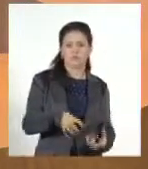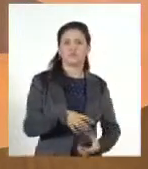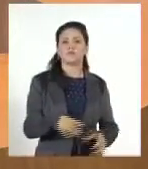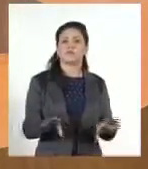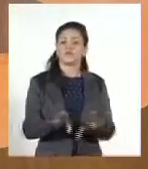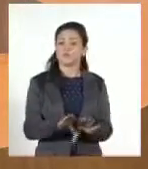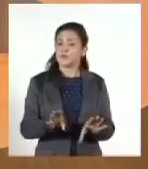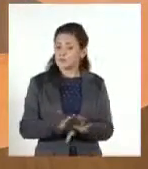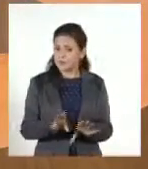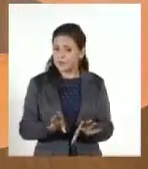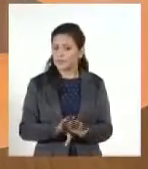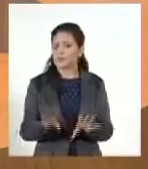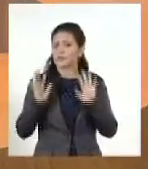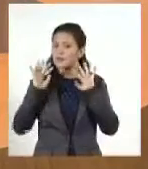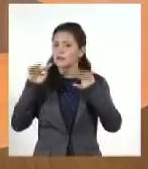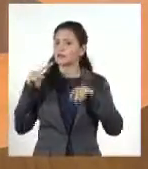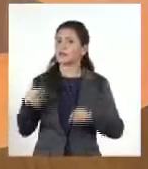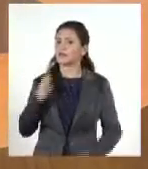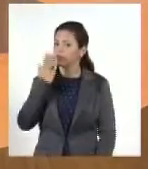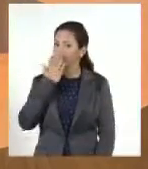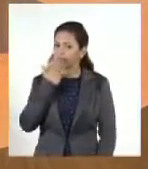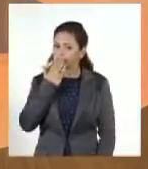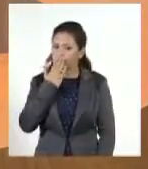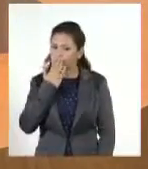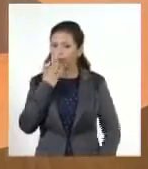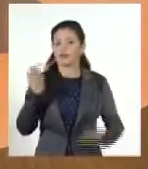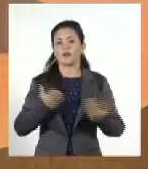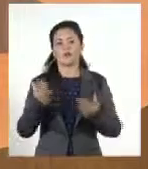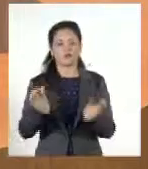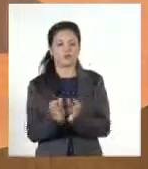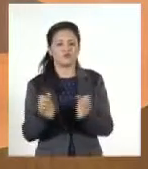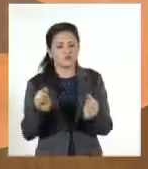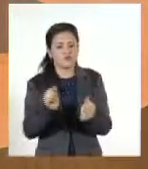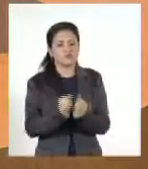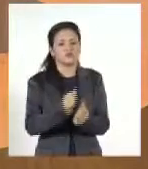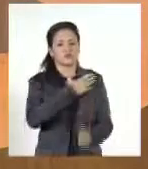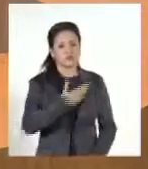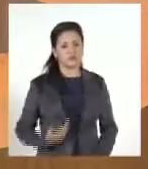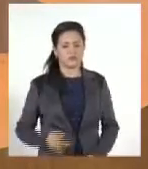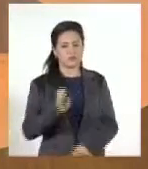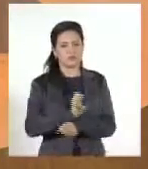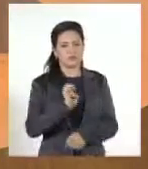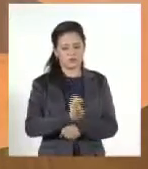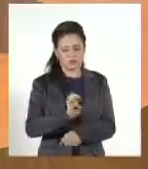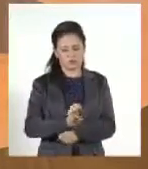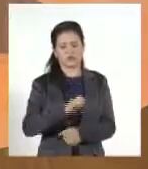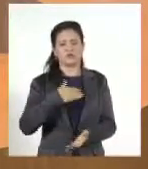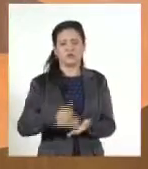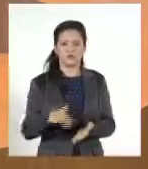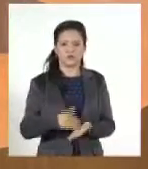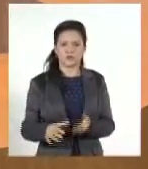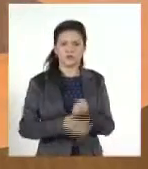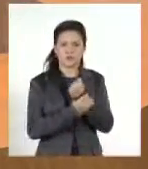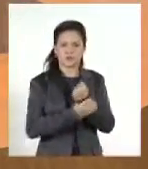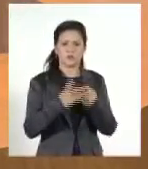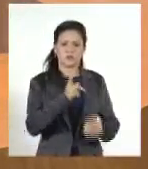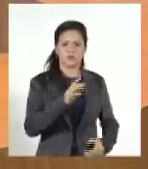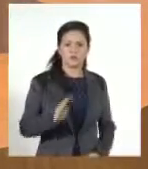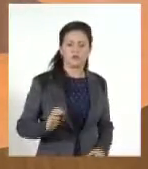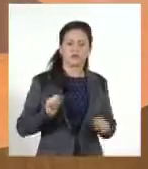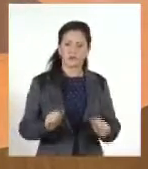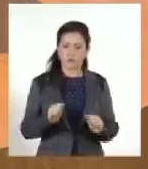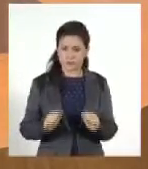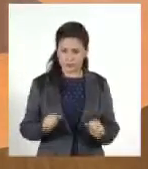movimento indígena, fazer uma comissão junto com o governo do Estado, Secretaria de Segurança Pública, para que possamos mediar, ser